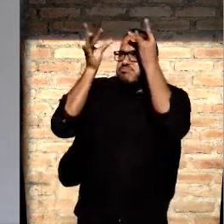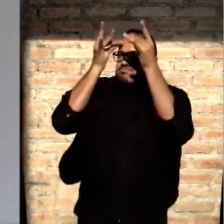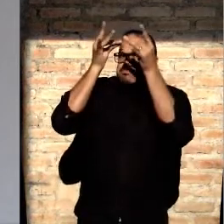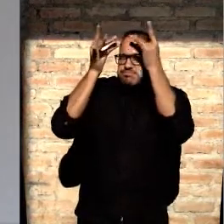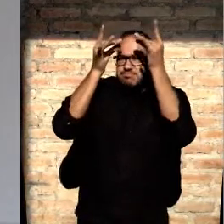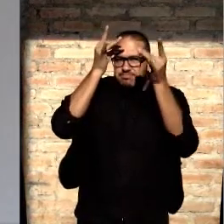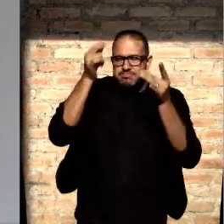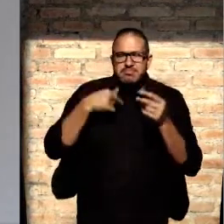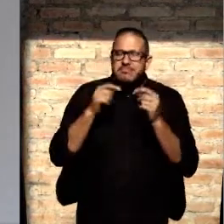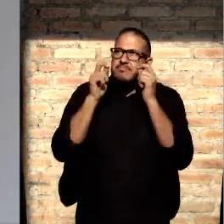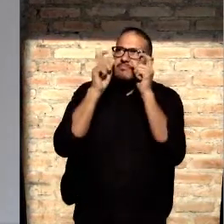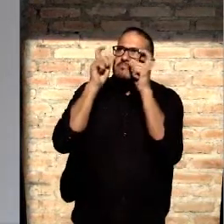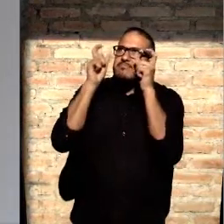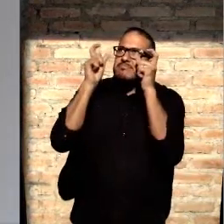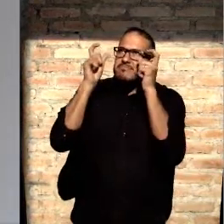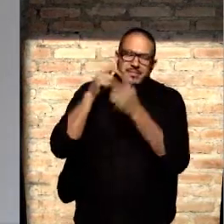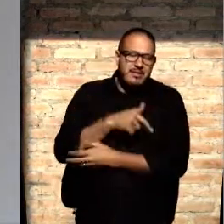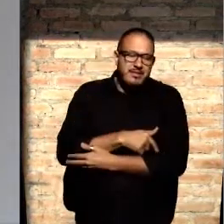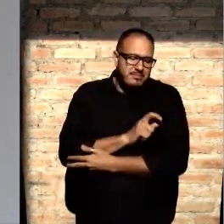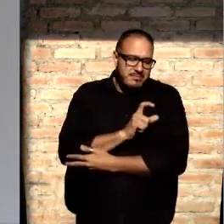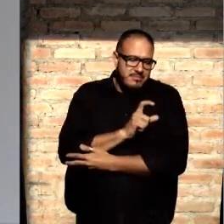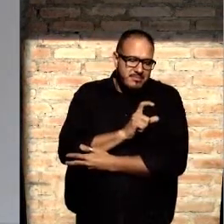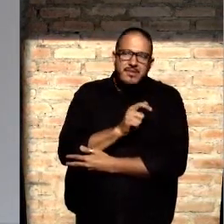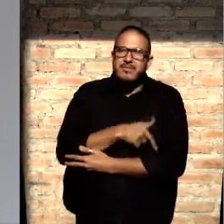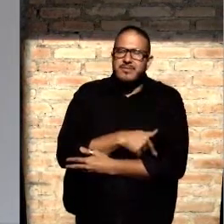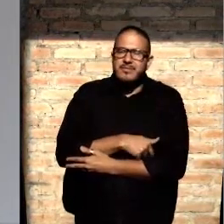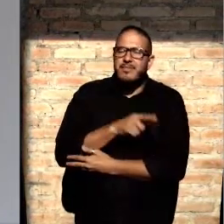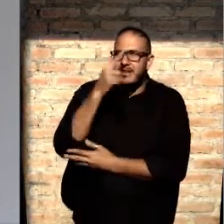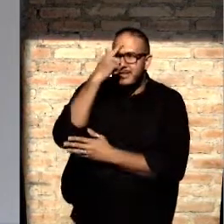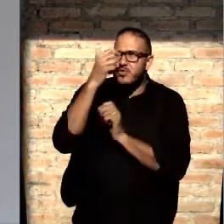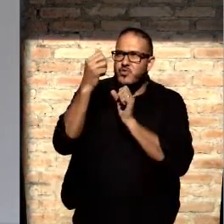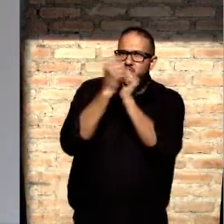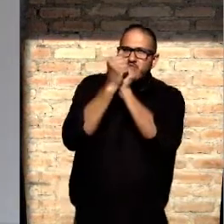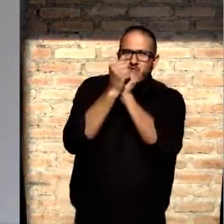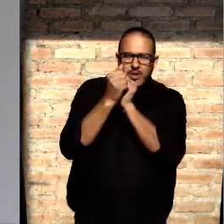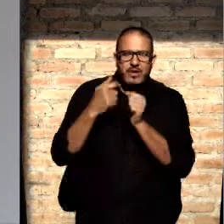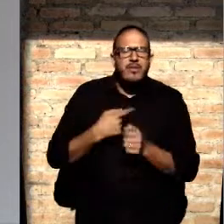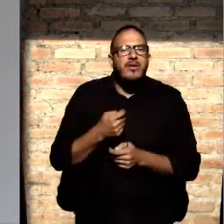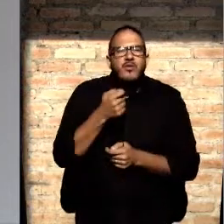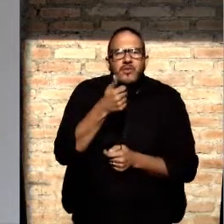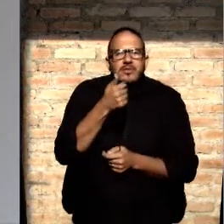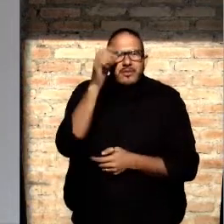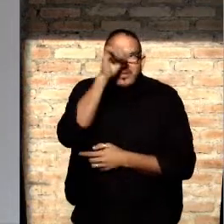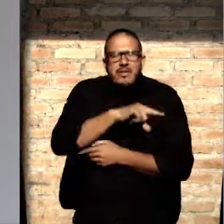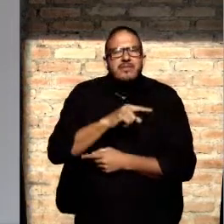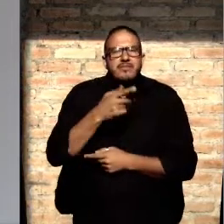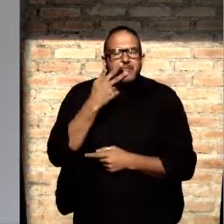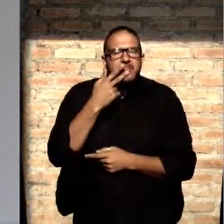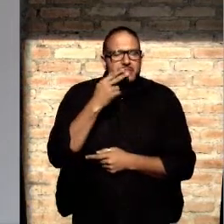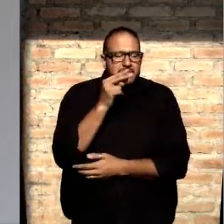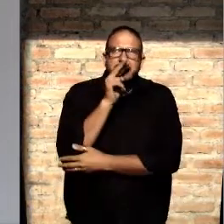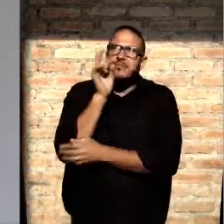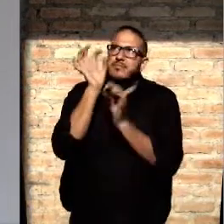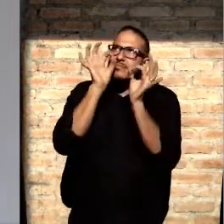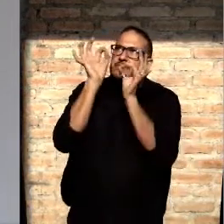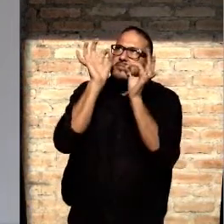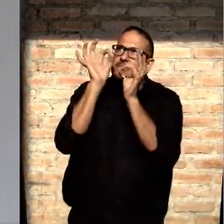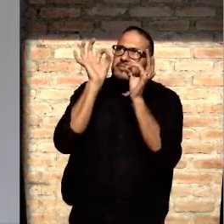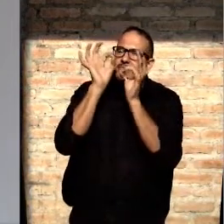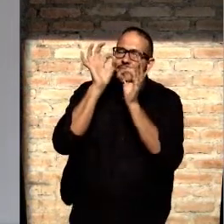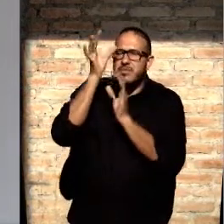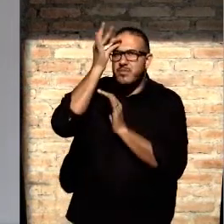olhar fixo no interesse como um ímã quase dá pra ver os raios emitidos por seus olhos